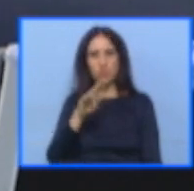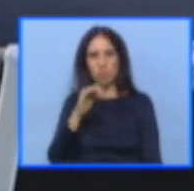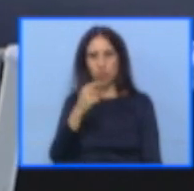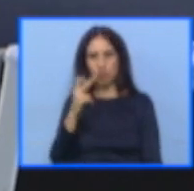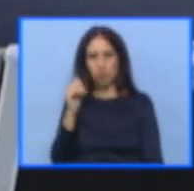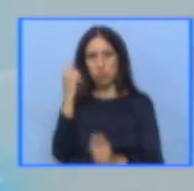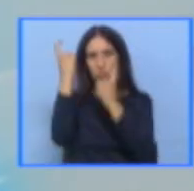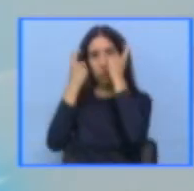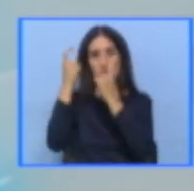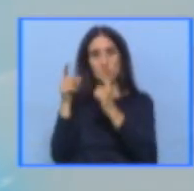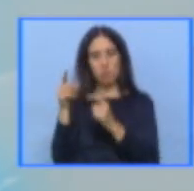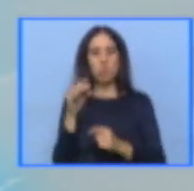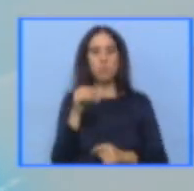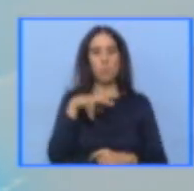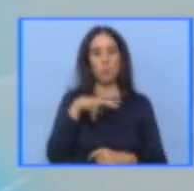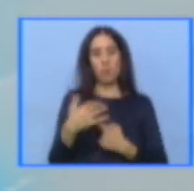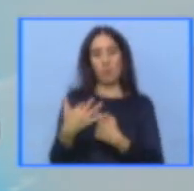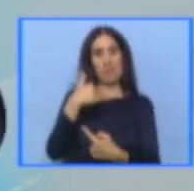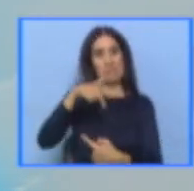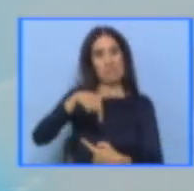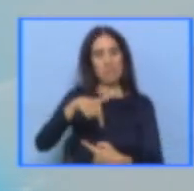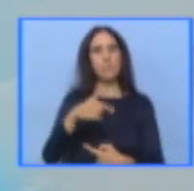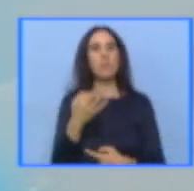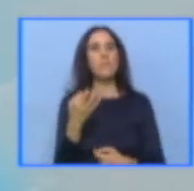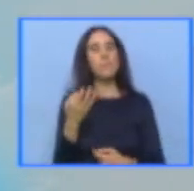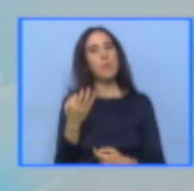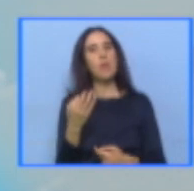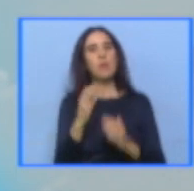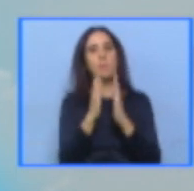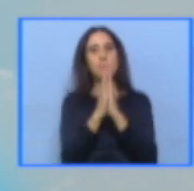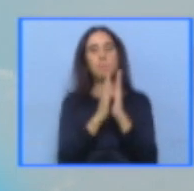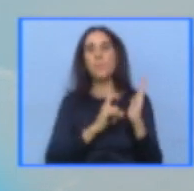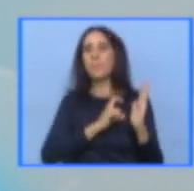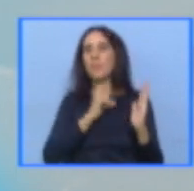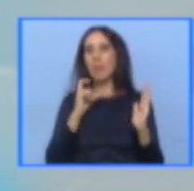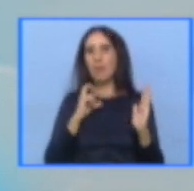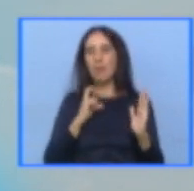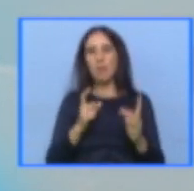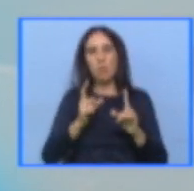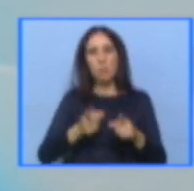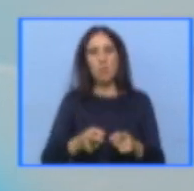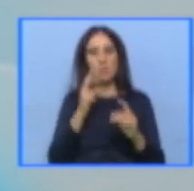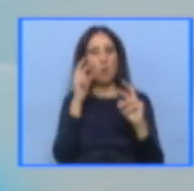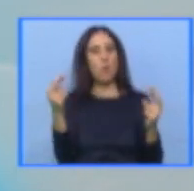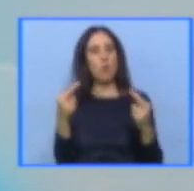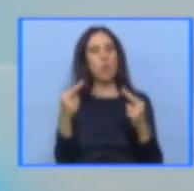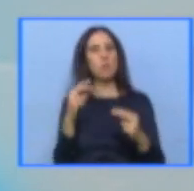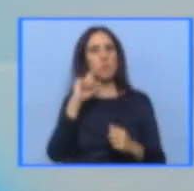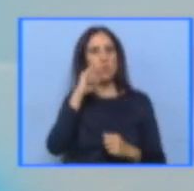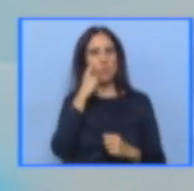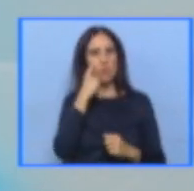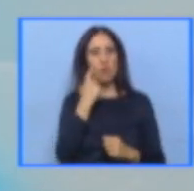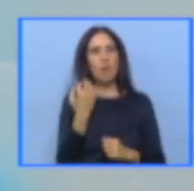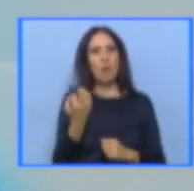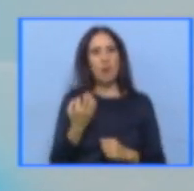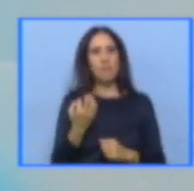com que em Portugal, a influência que isso tem em Portugal é que o clero, a Igreja, começa a ser olhada com desconfiança e